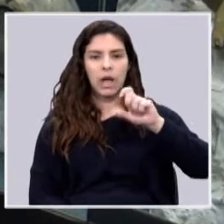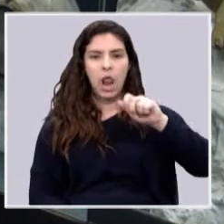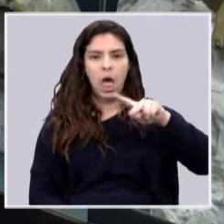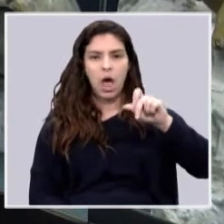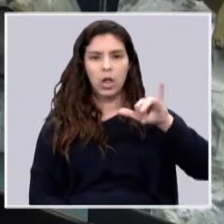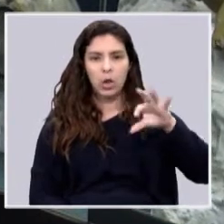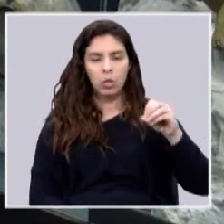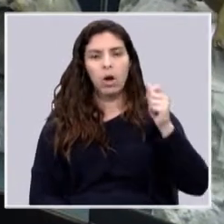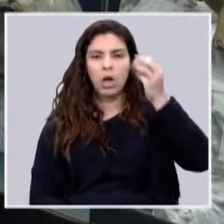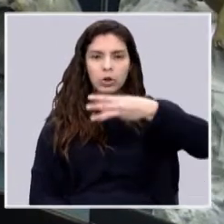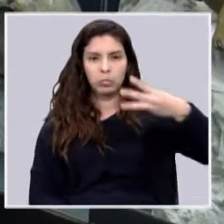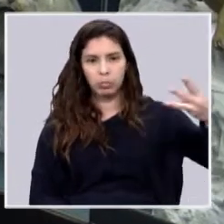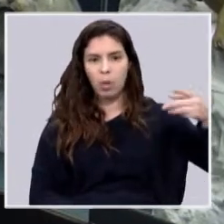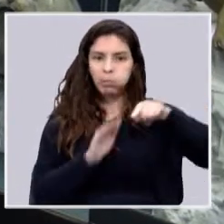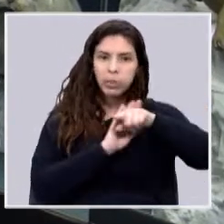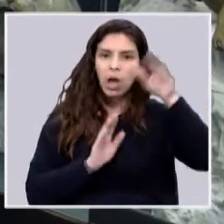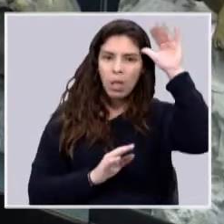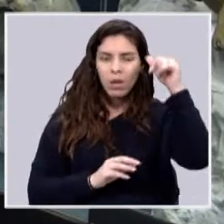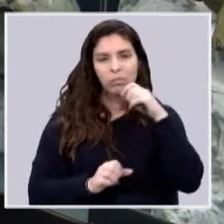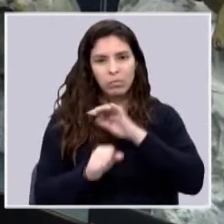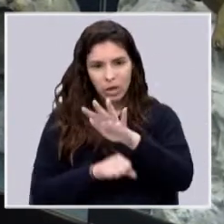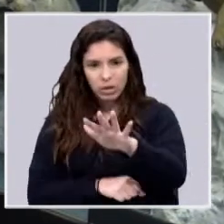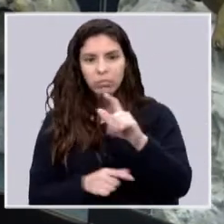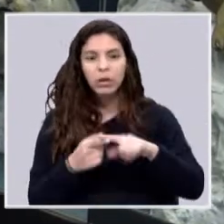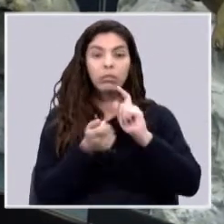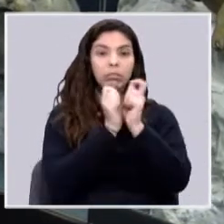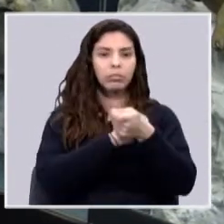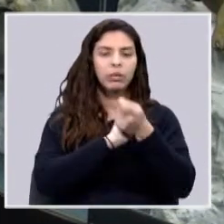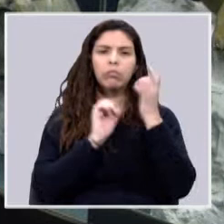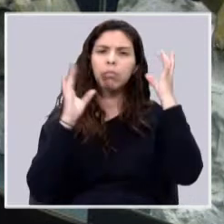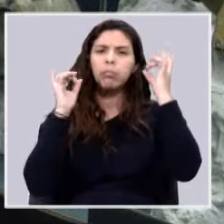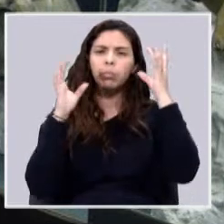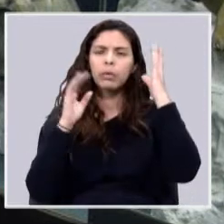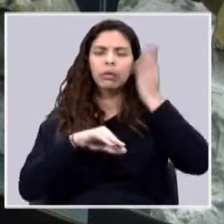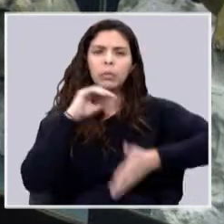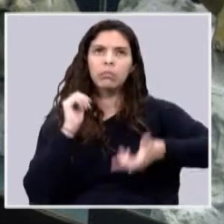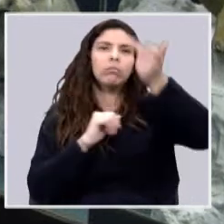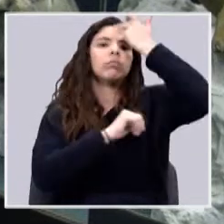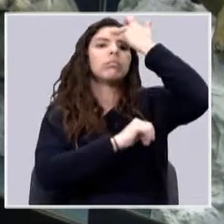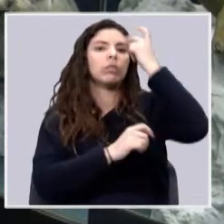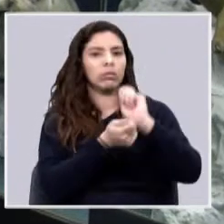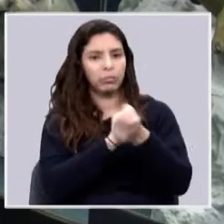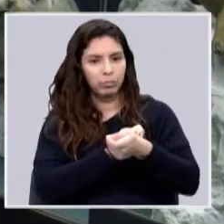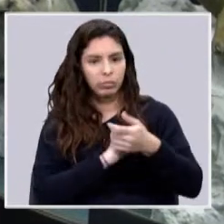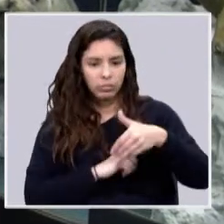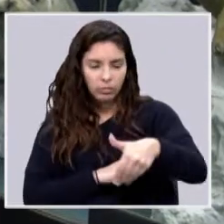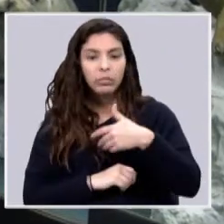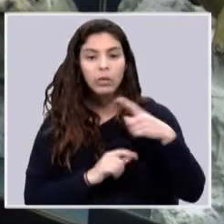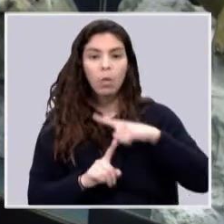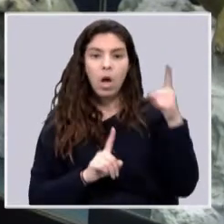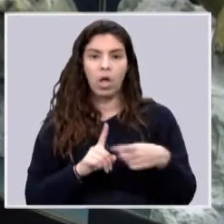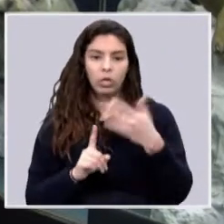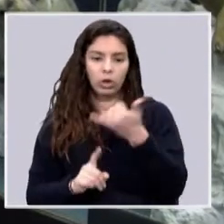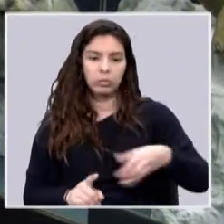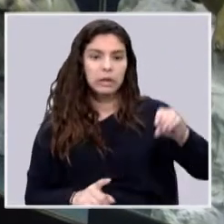paixão por animais marinhos levou a escrever livros, mas foi uma noite de amigos que mudou para sempre a vida de João Correia. A Flying Sharks